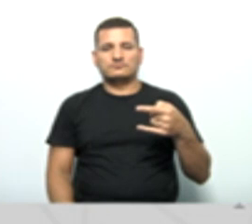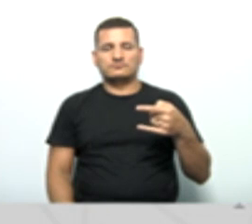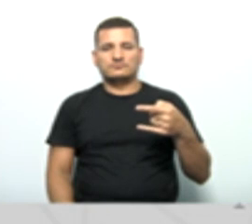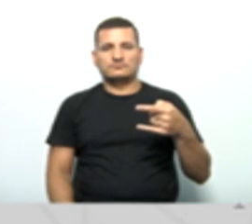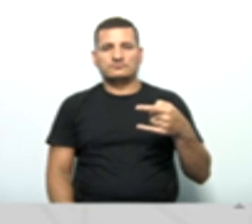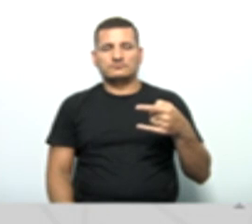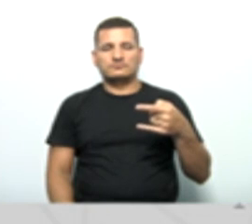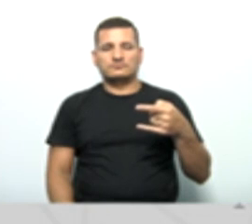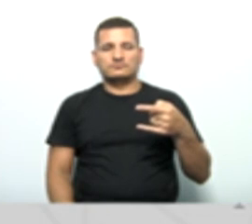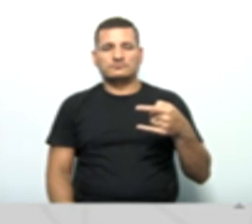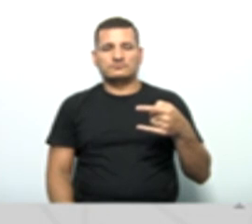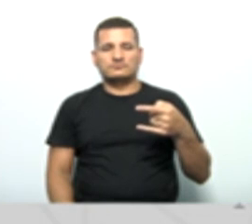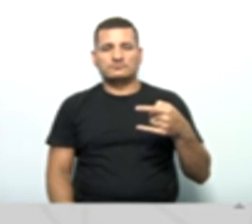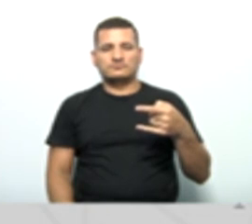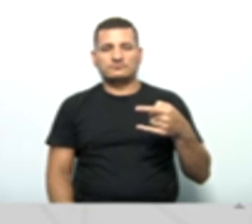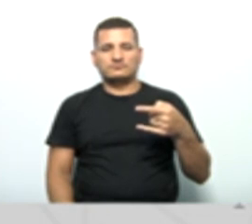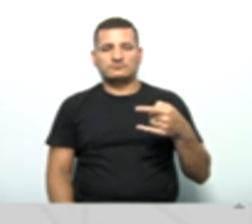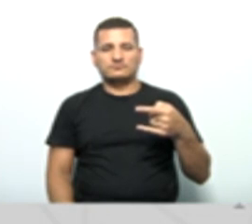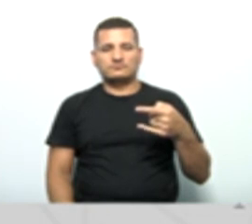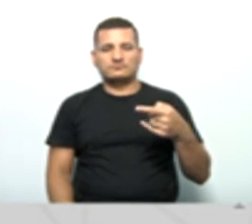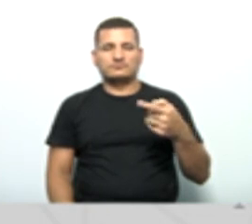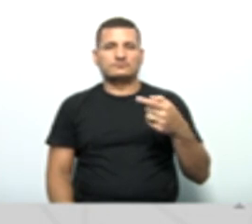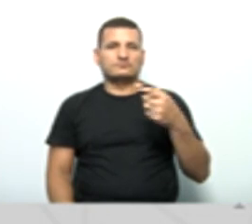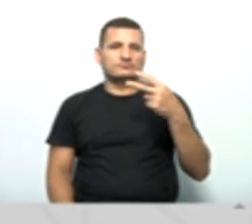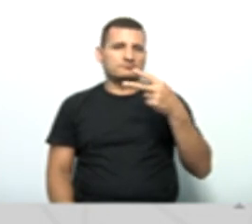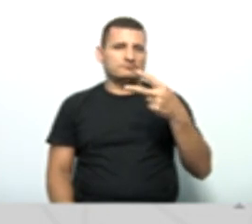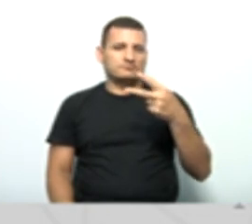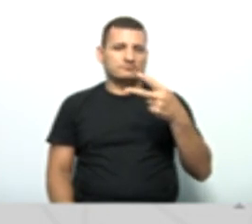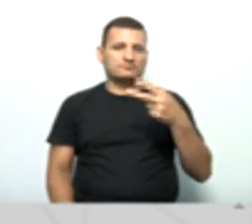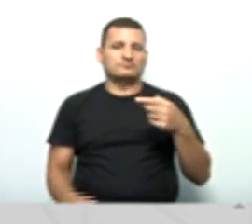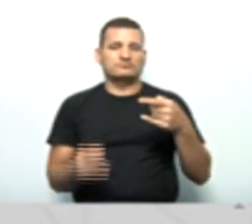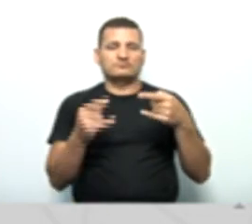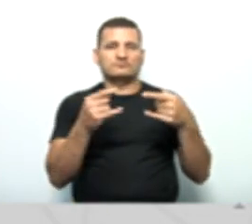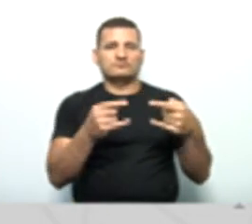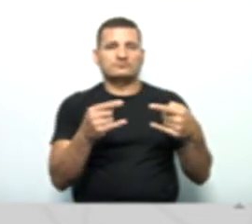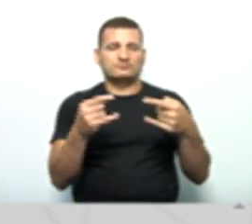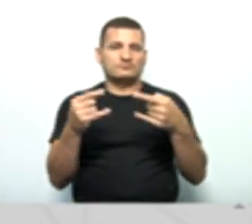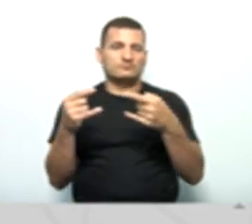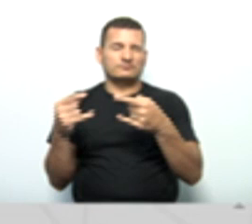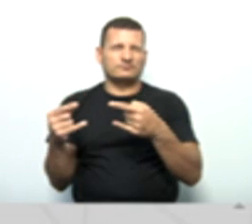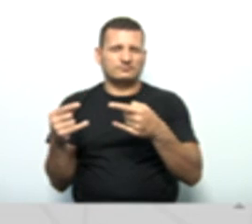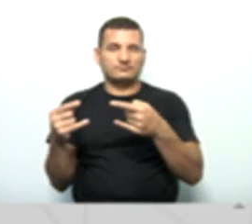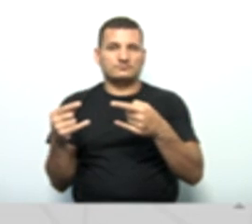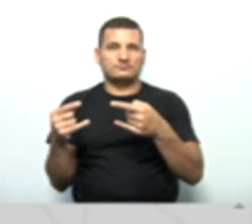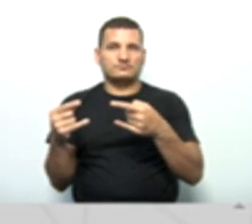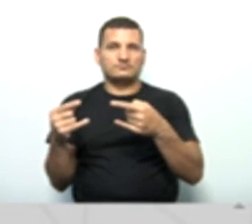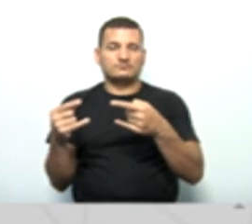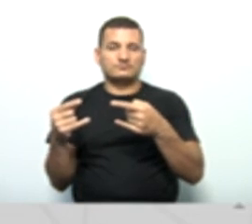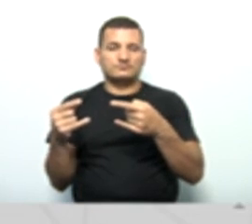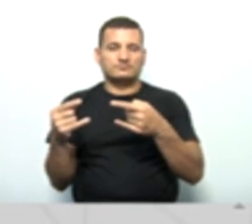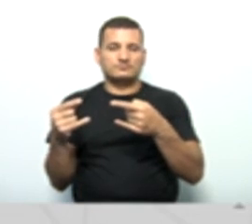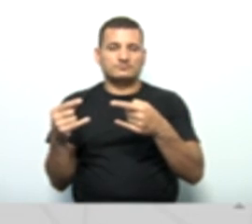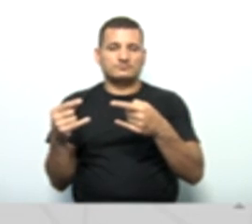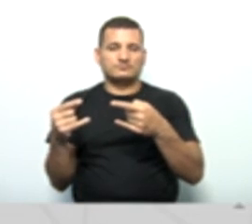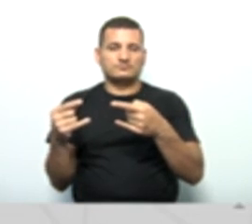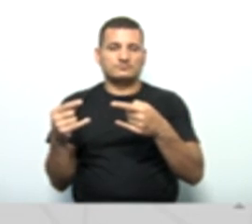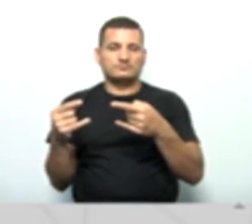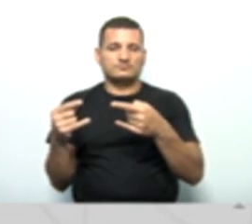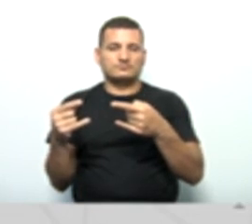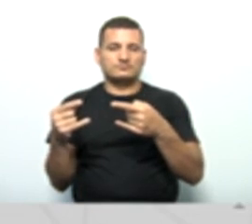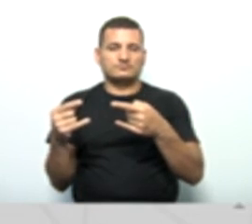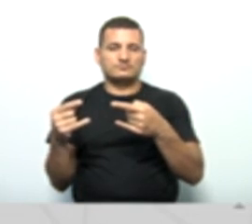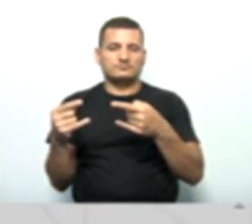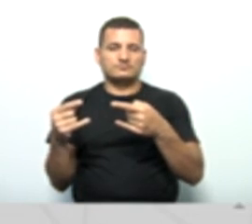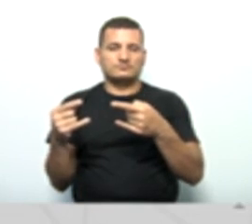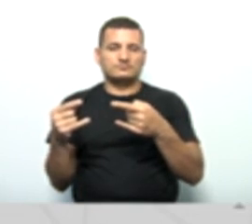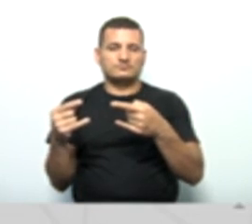que eu atribuí digamos assim, duas listas, né? Isso. E aí eu posso Você trabalhar. tem uma lista com 2 listas dentro. Isso.